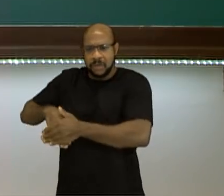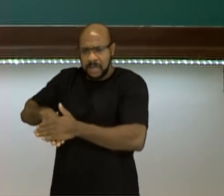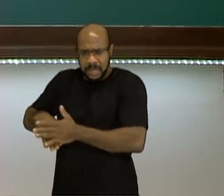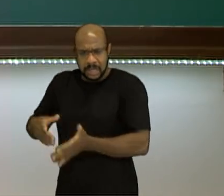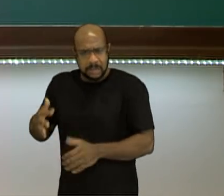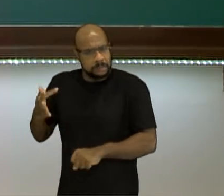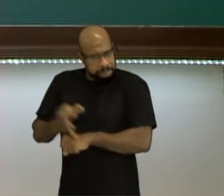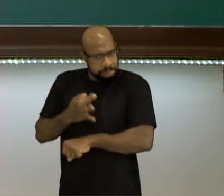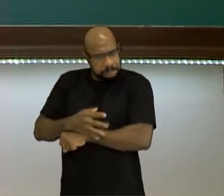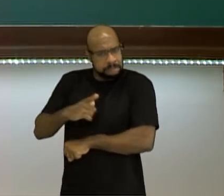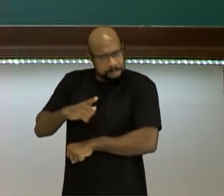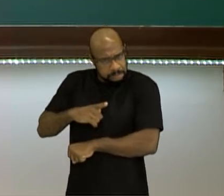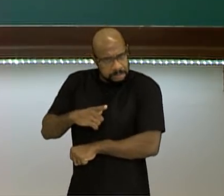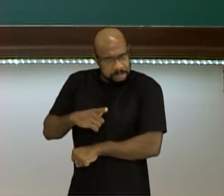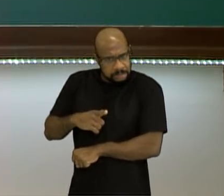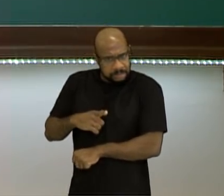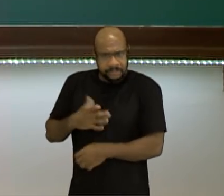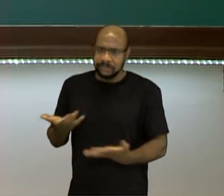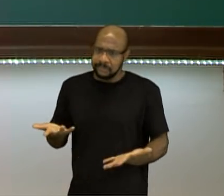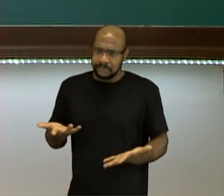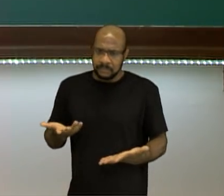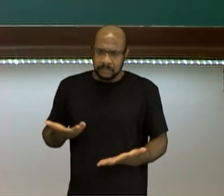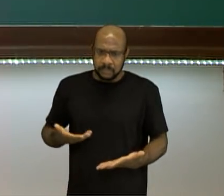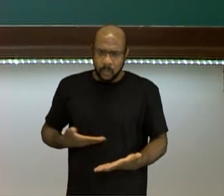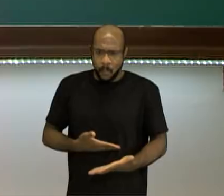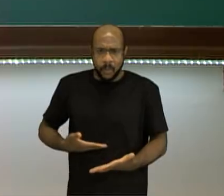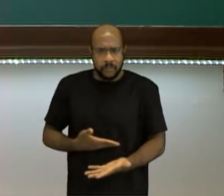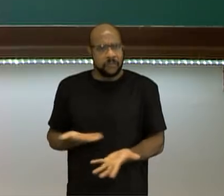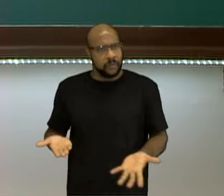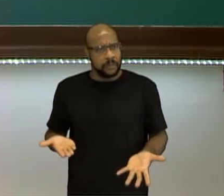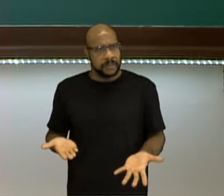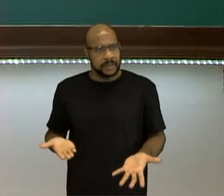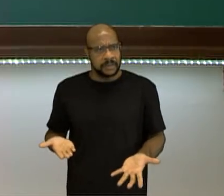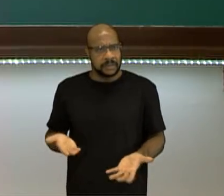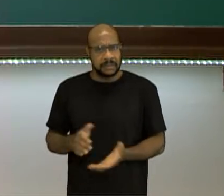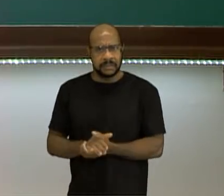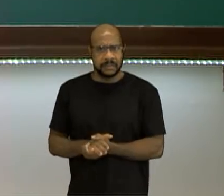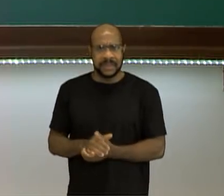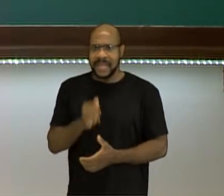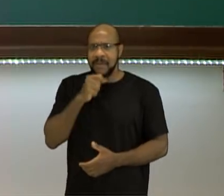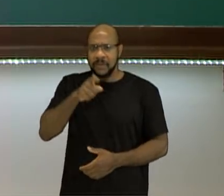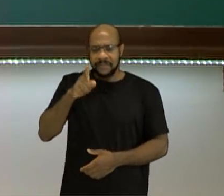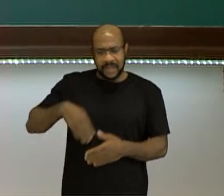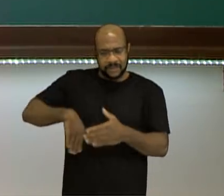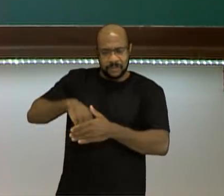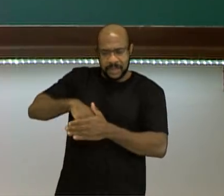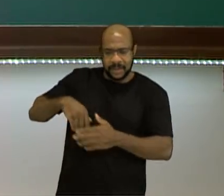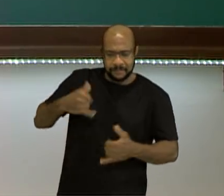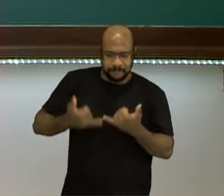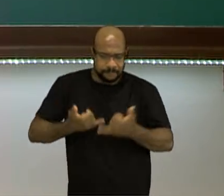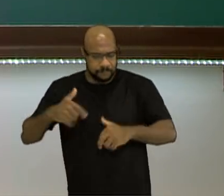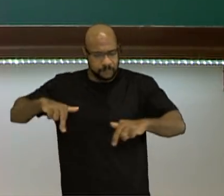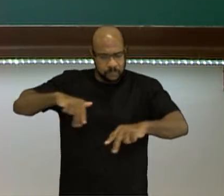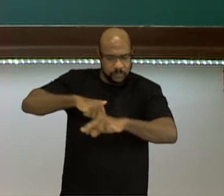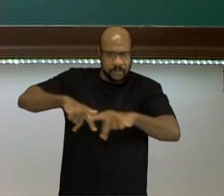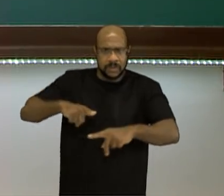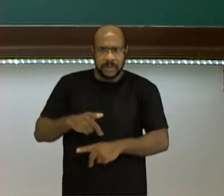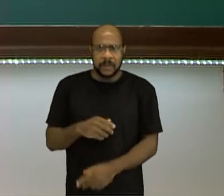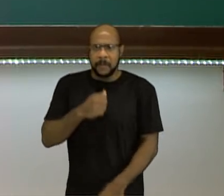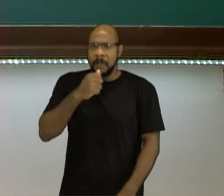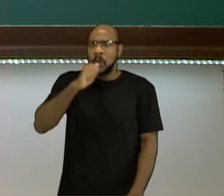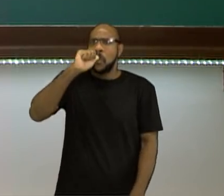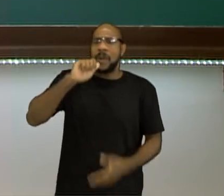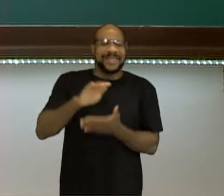joga Copa do Mundo, mas você vai jogar uma partida de futebol. Tá sede? Você fica com sede? E se você não comeu nada antes